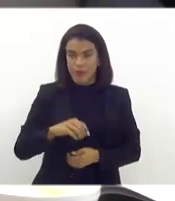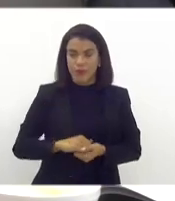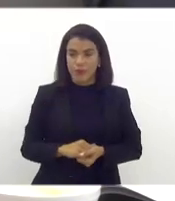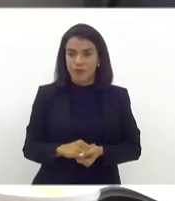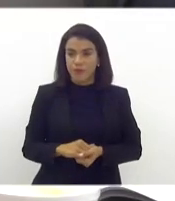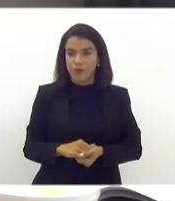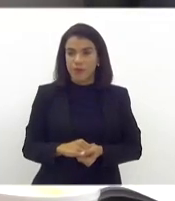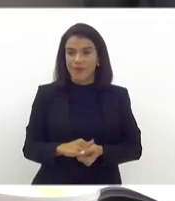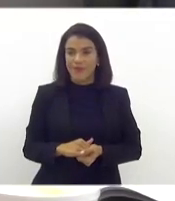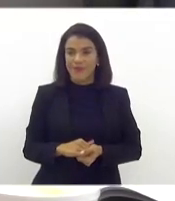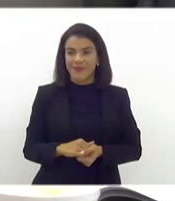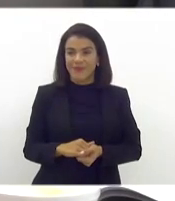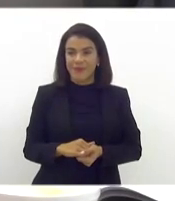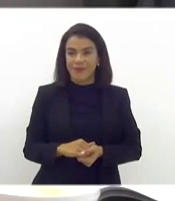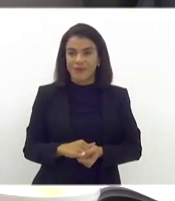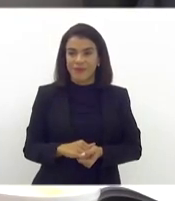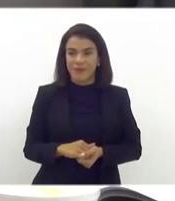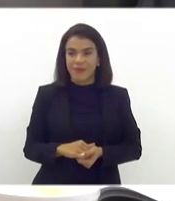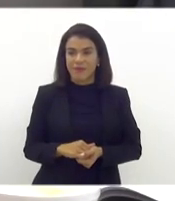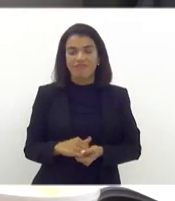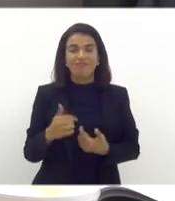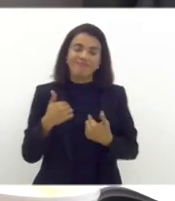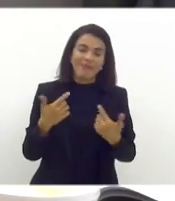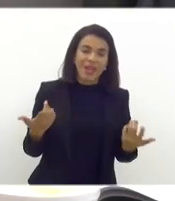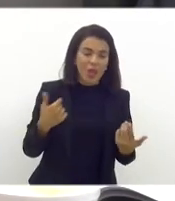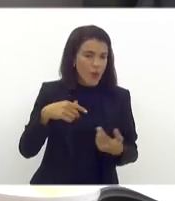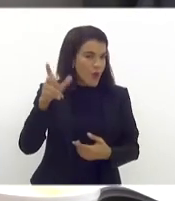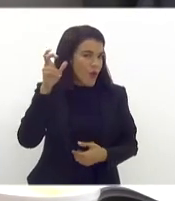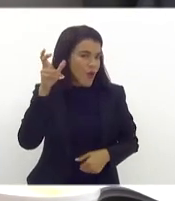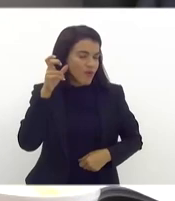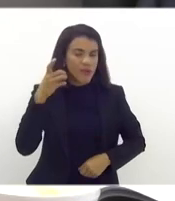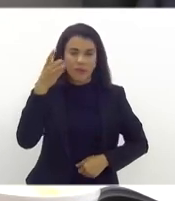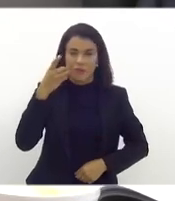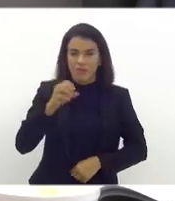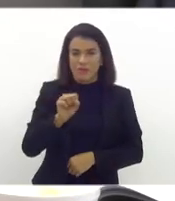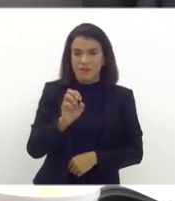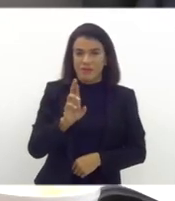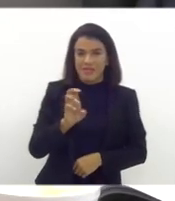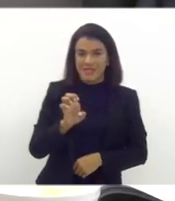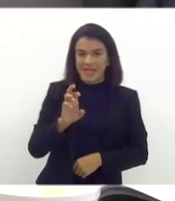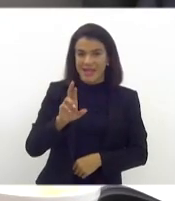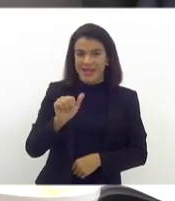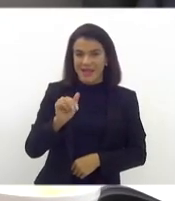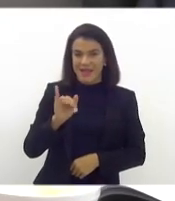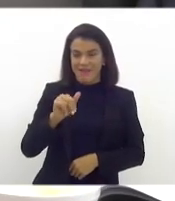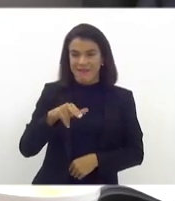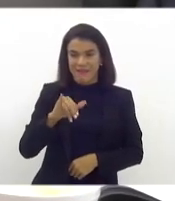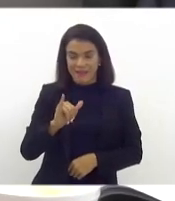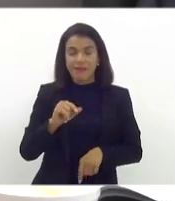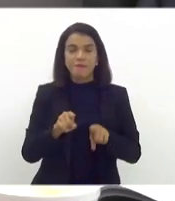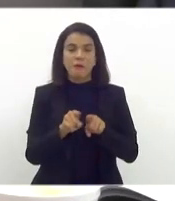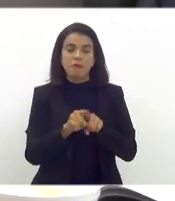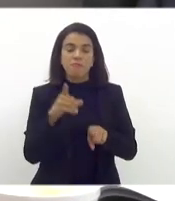Voltando às minhas origens. É que eu ouvi o deputado Serafim discutir, o deputado Carlos Mink